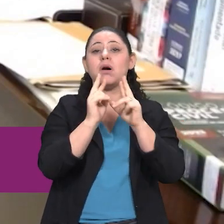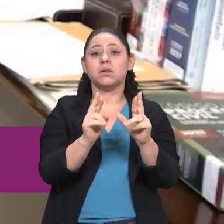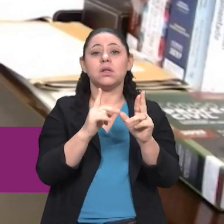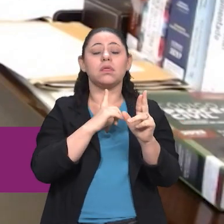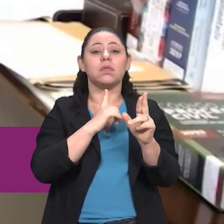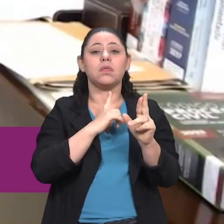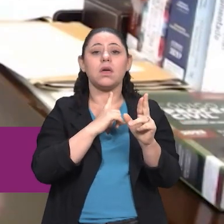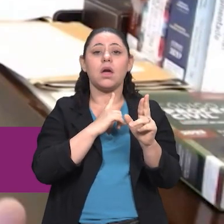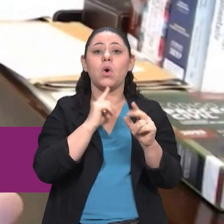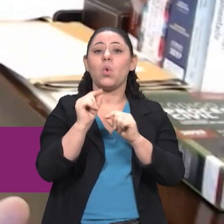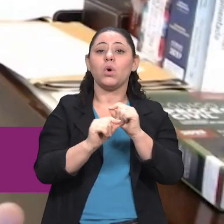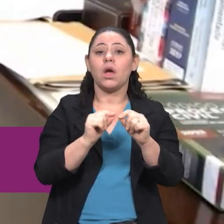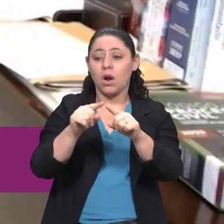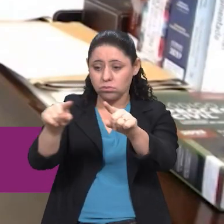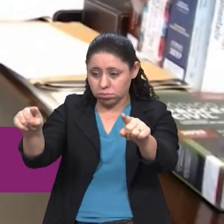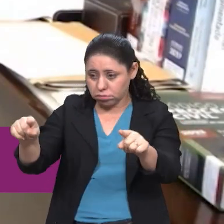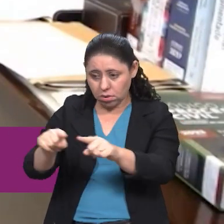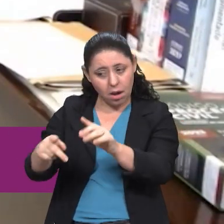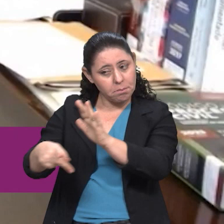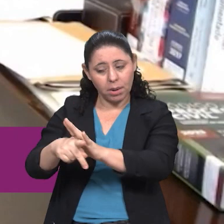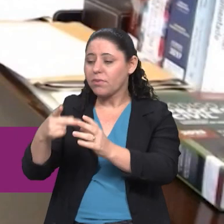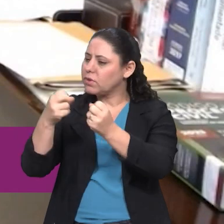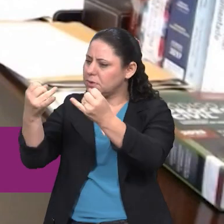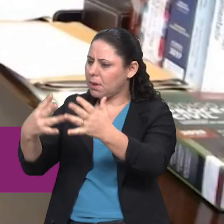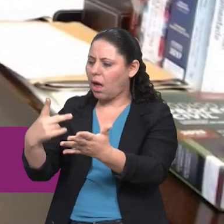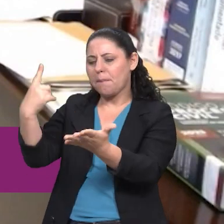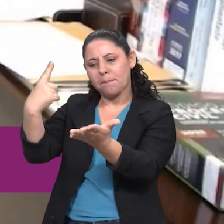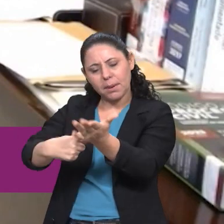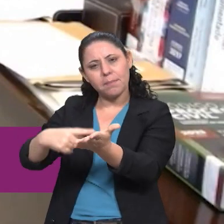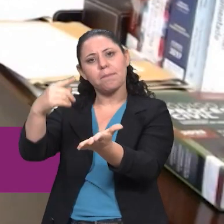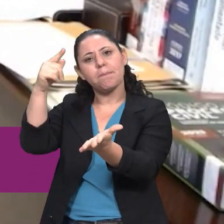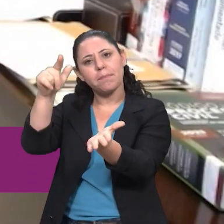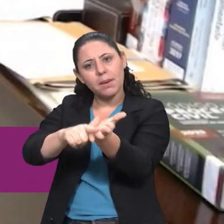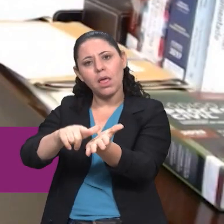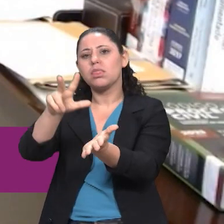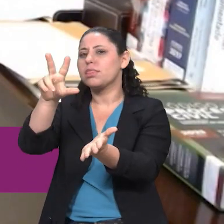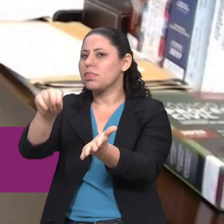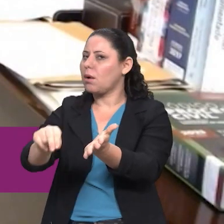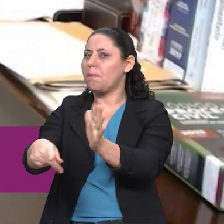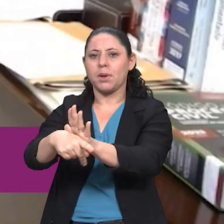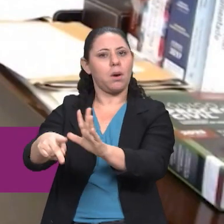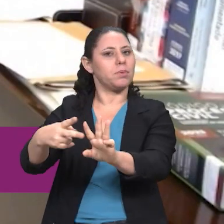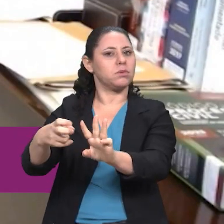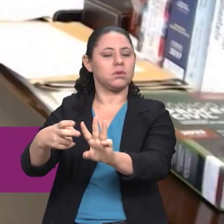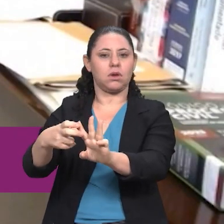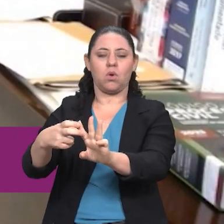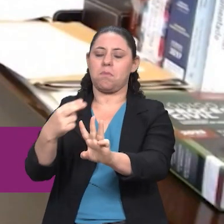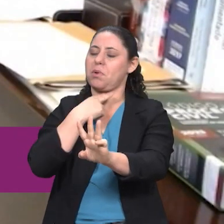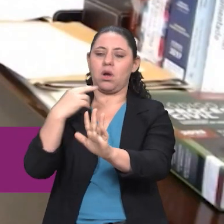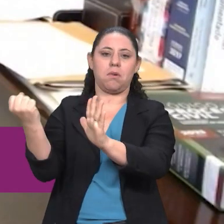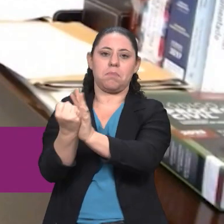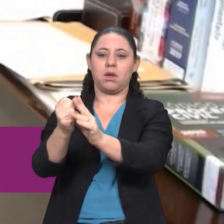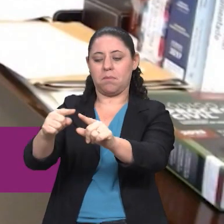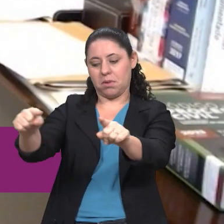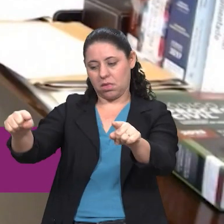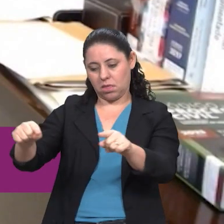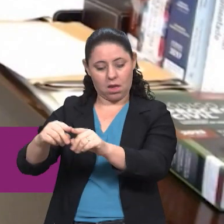é a declaração de que a área não é indígena, de que a área não pode ser objeto de demarcação.